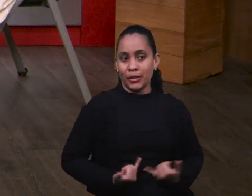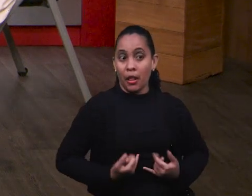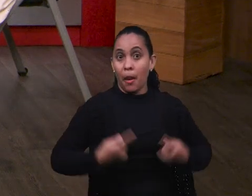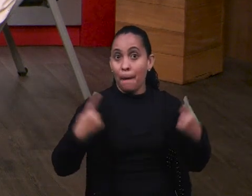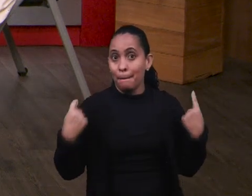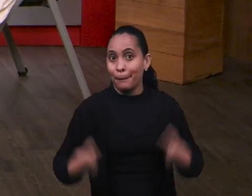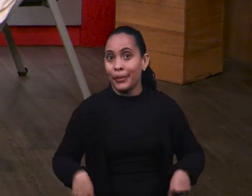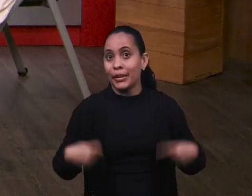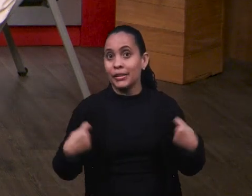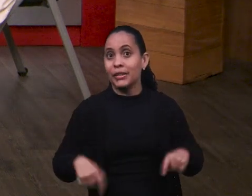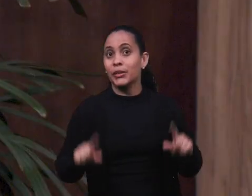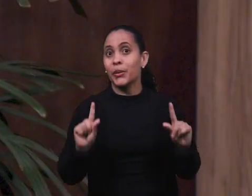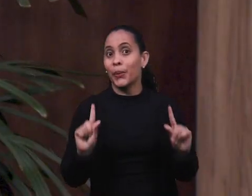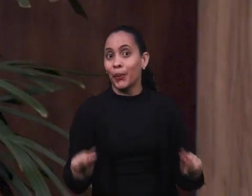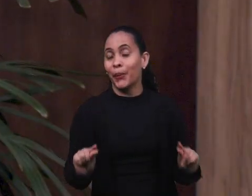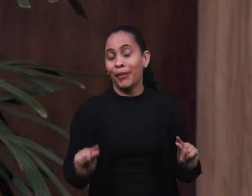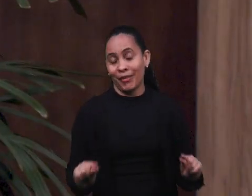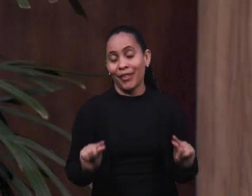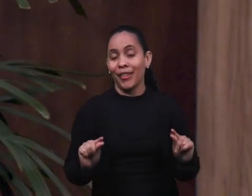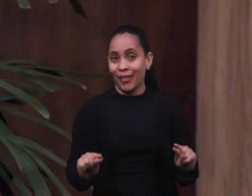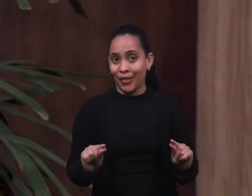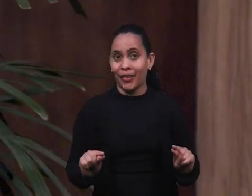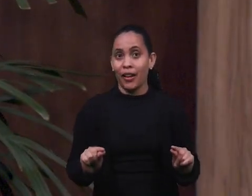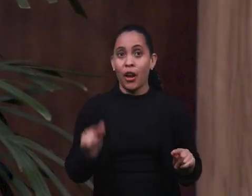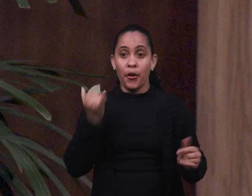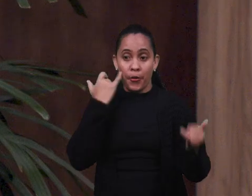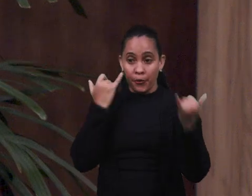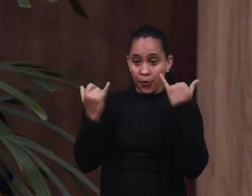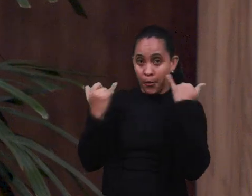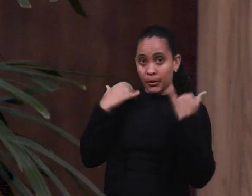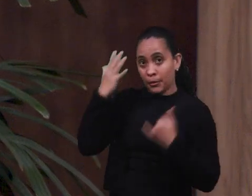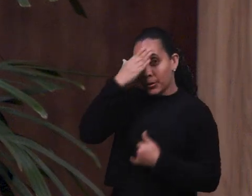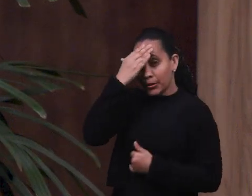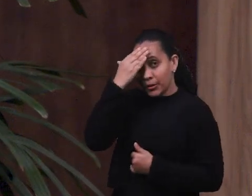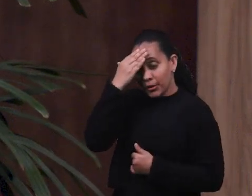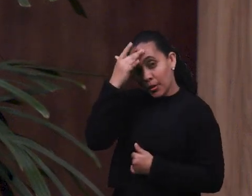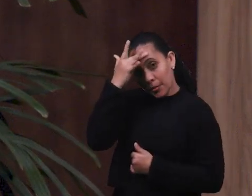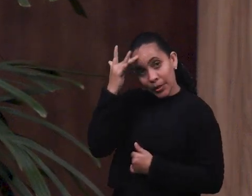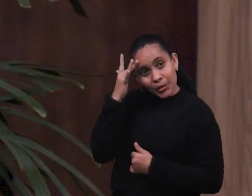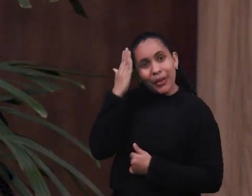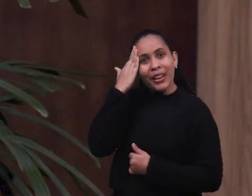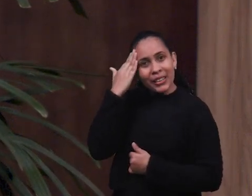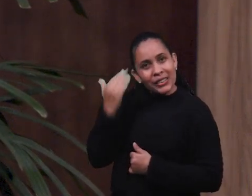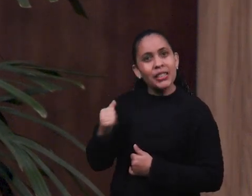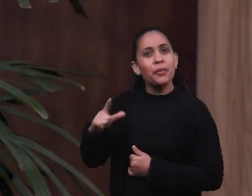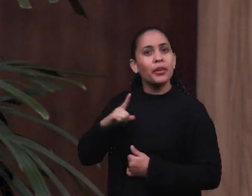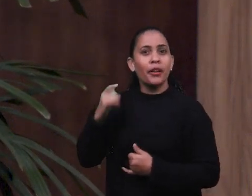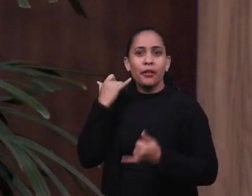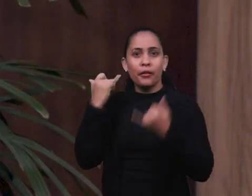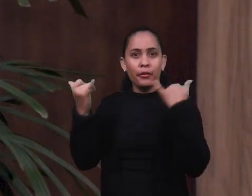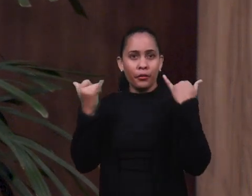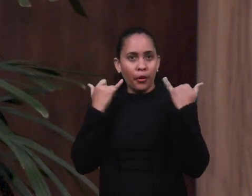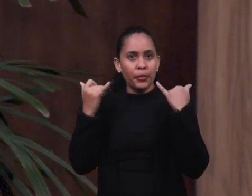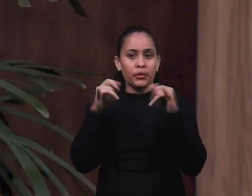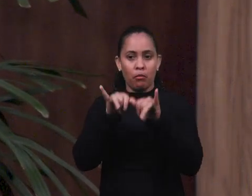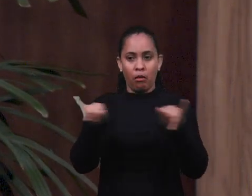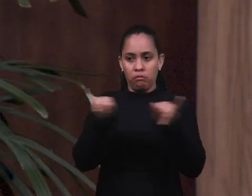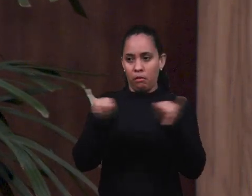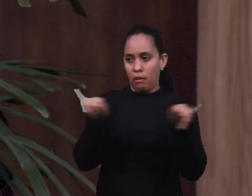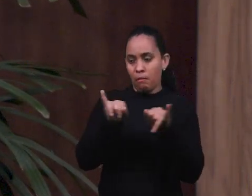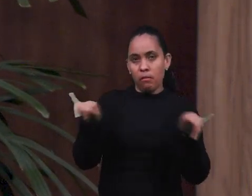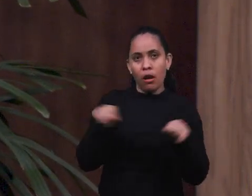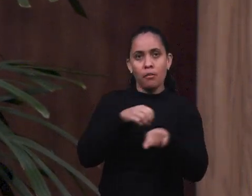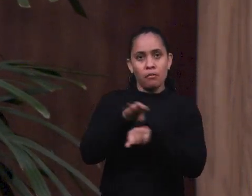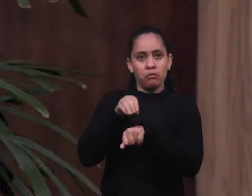saber realmente colher as informações de quem sabe, né? De quem tem a informação para passar para